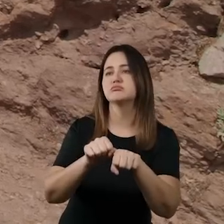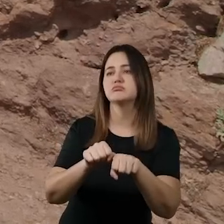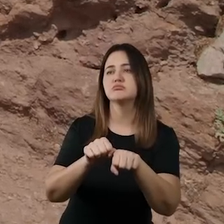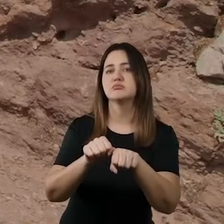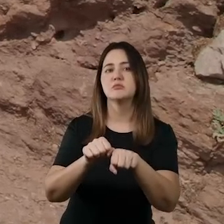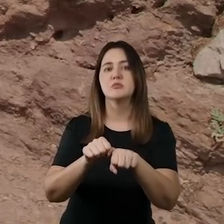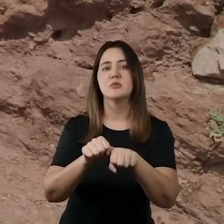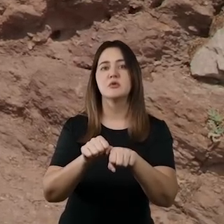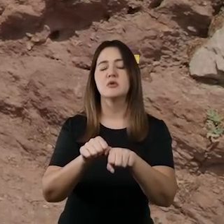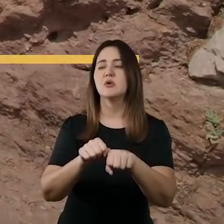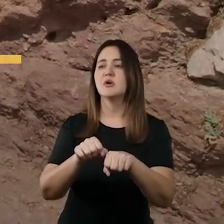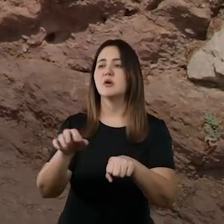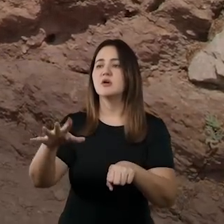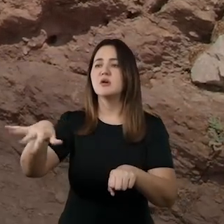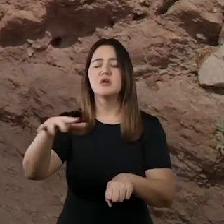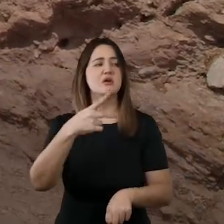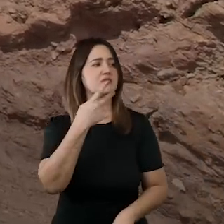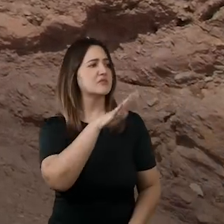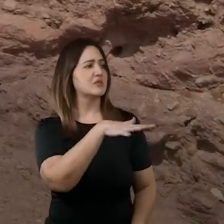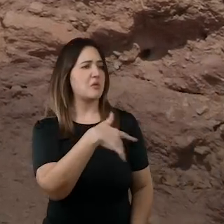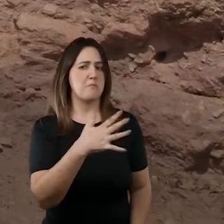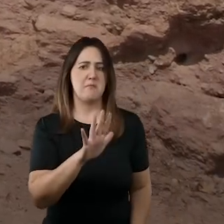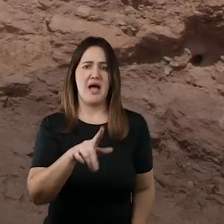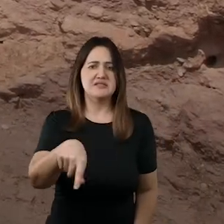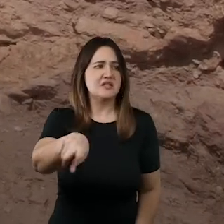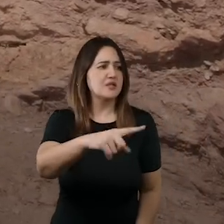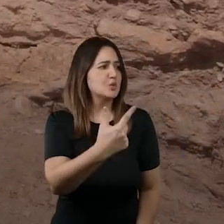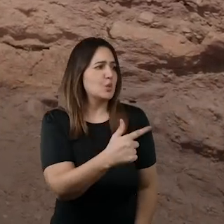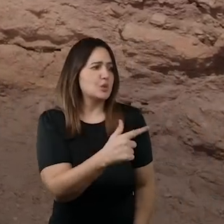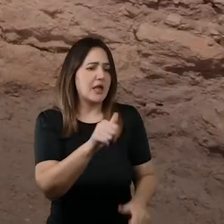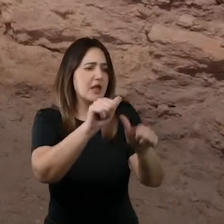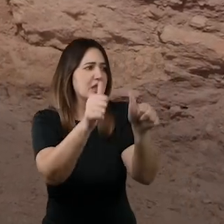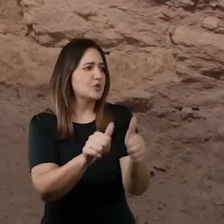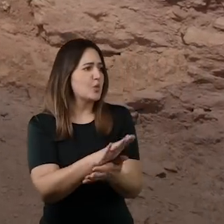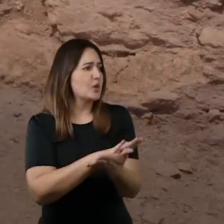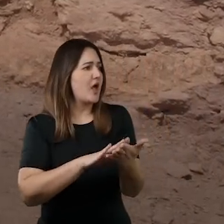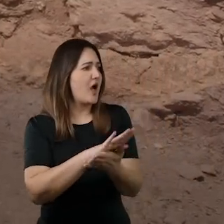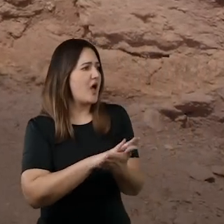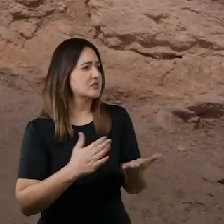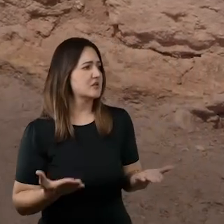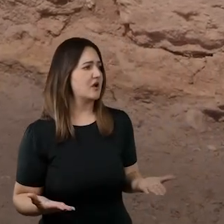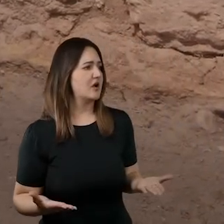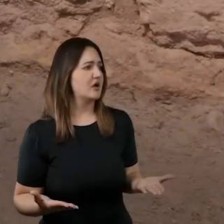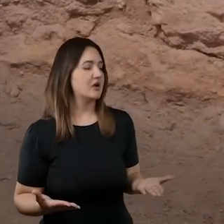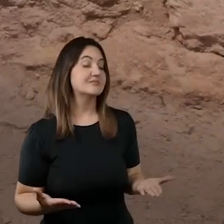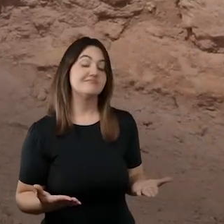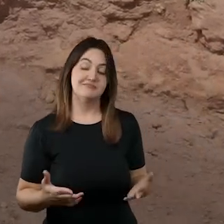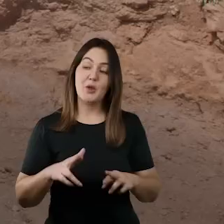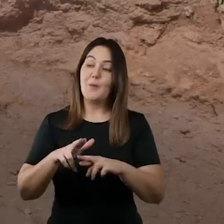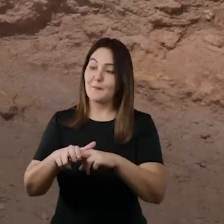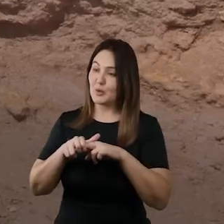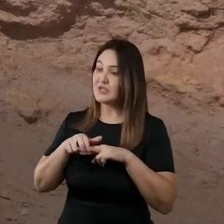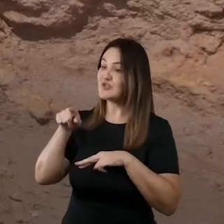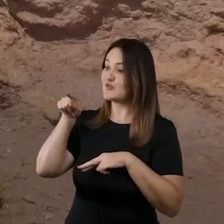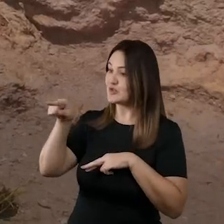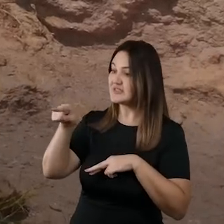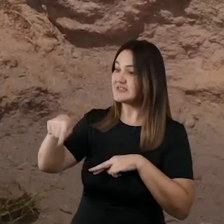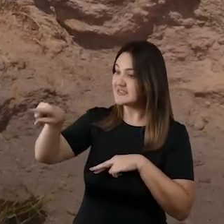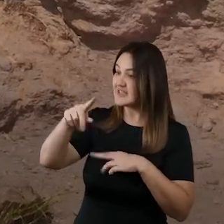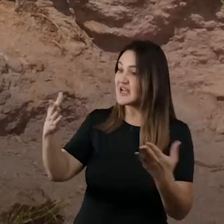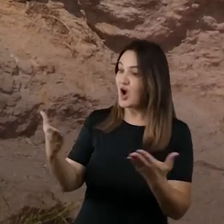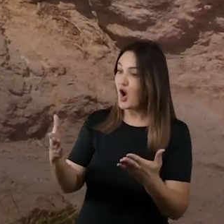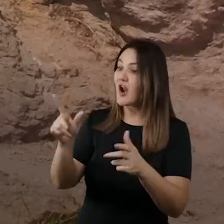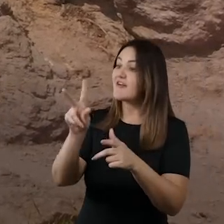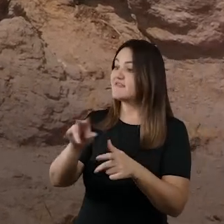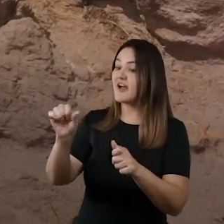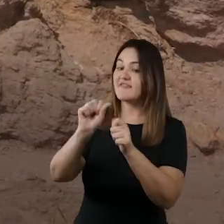Então perguntaram: Epimênides, não há nenhuma estátua ali, nenhum altar, nenhum Deus? Epimênides falou: pois é ali que vocês devem fazer o altar a esse